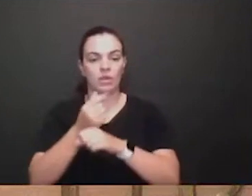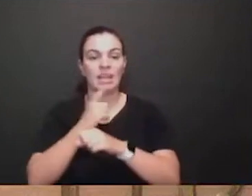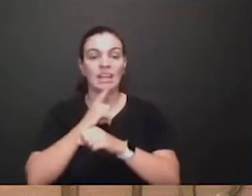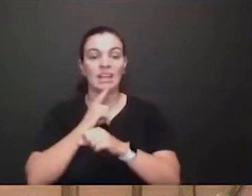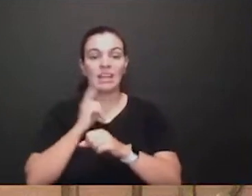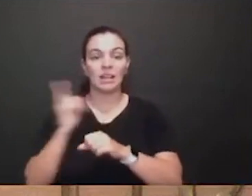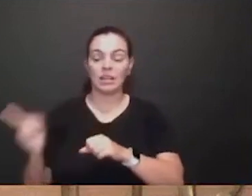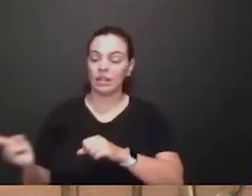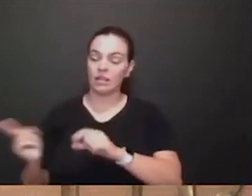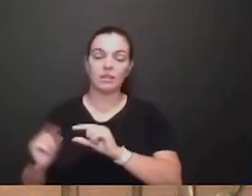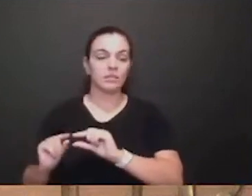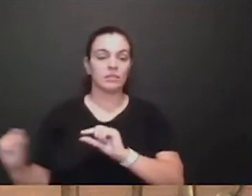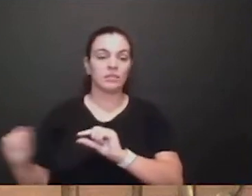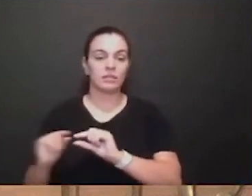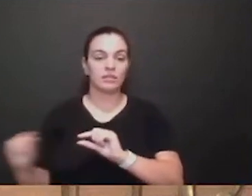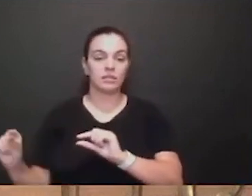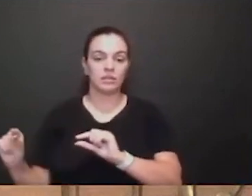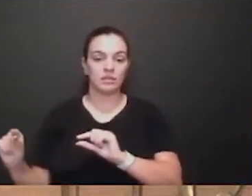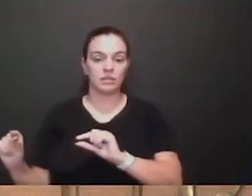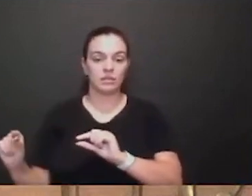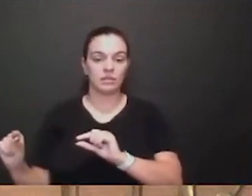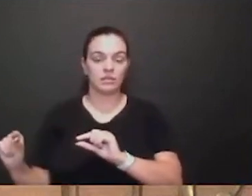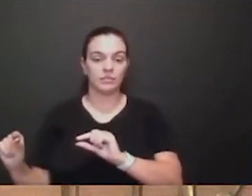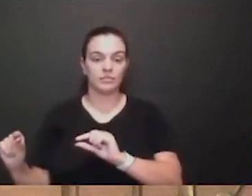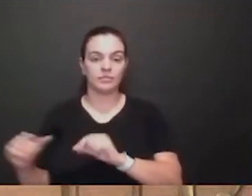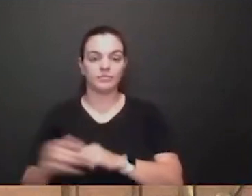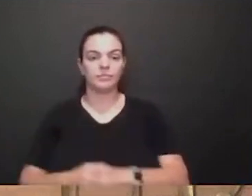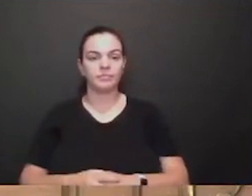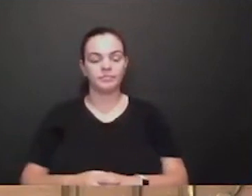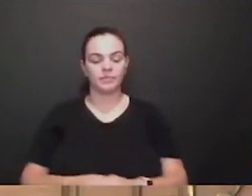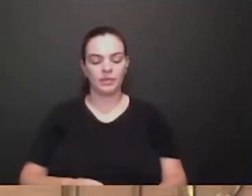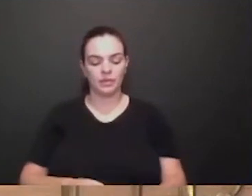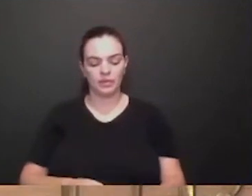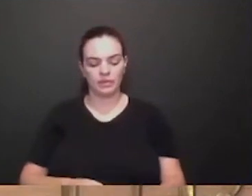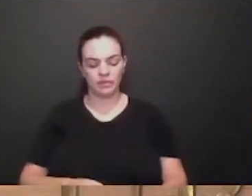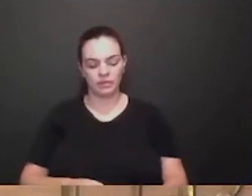Está disponível também para que vocês possam fazer as suas perguntas. Então, de